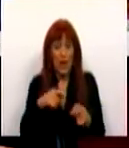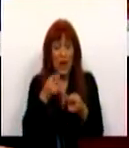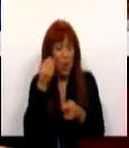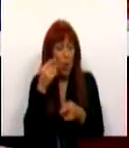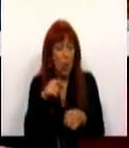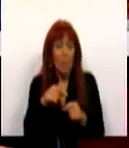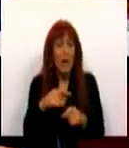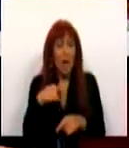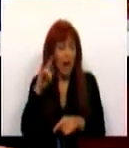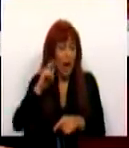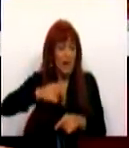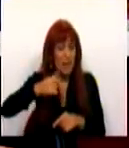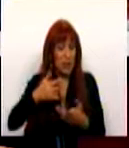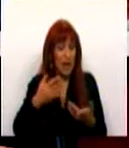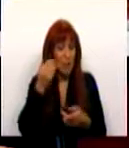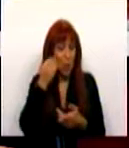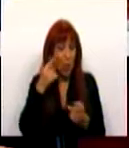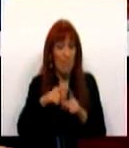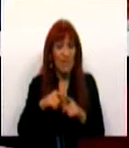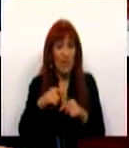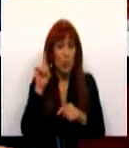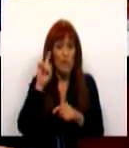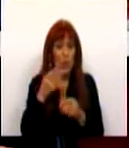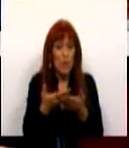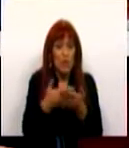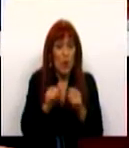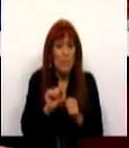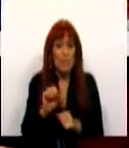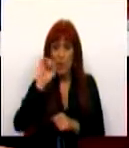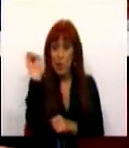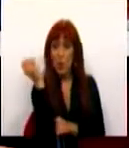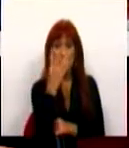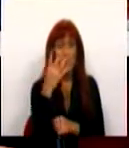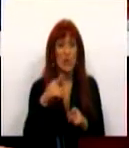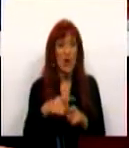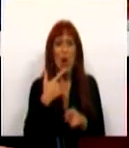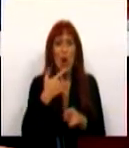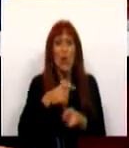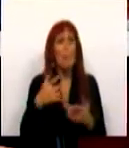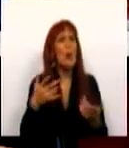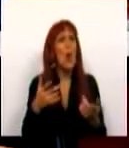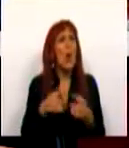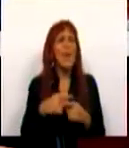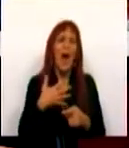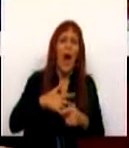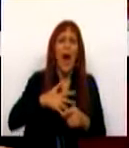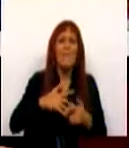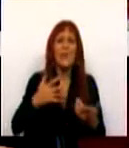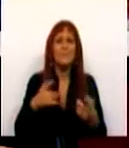abordagem essencial, esta abordagem do valor económico da floresta, nós não podemos querer